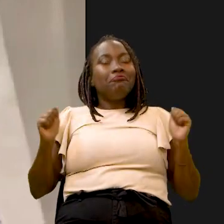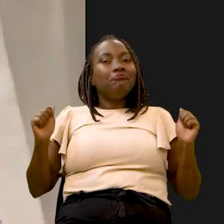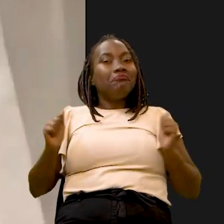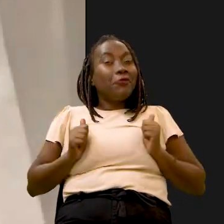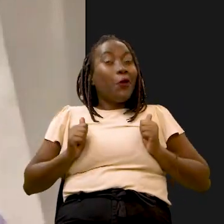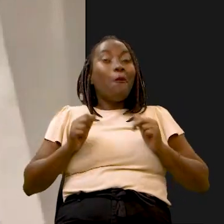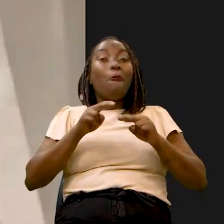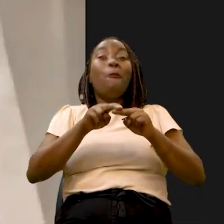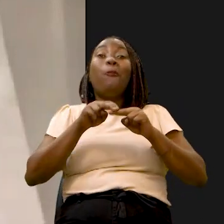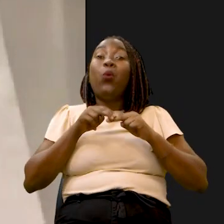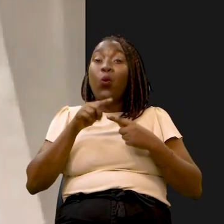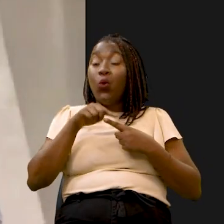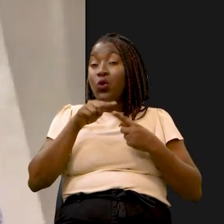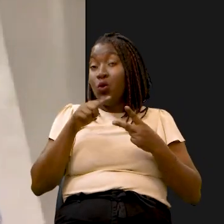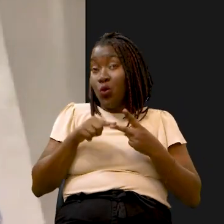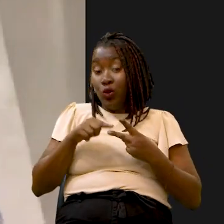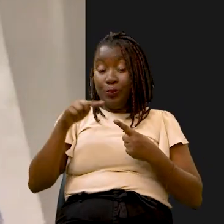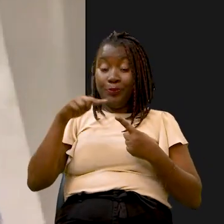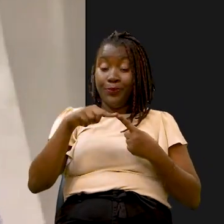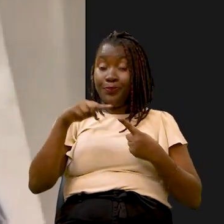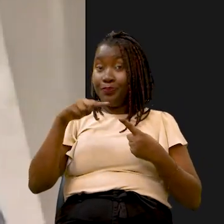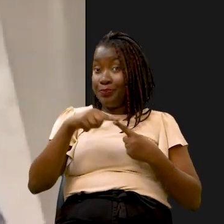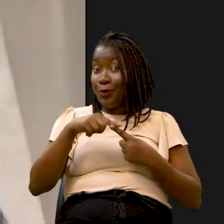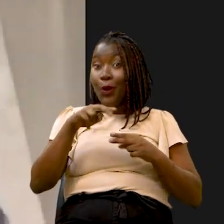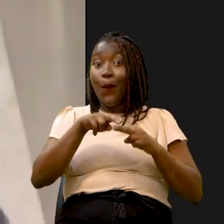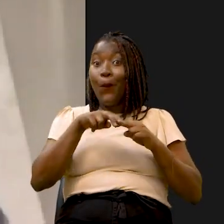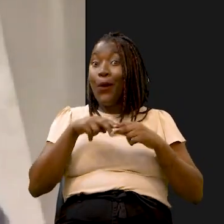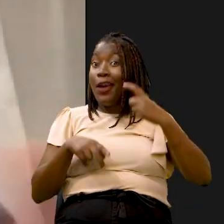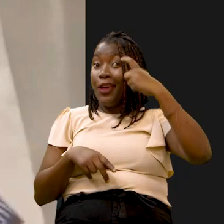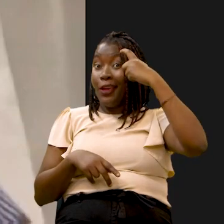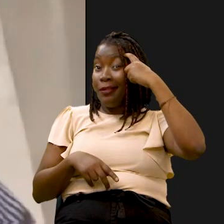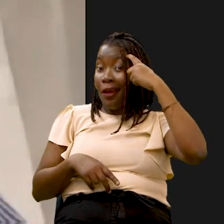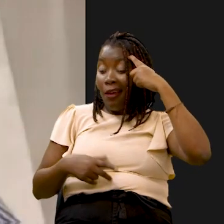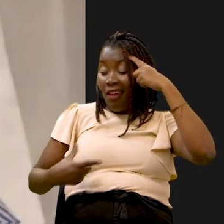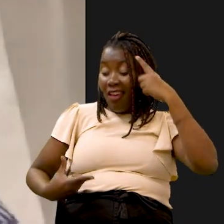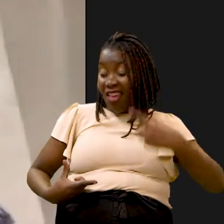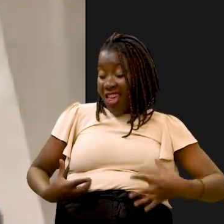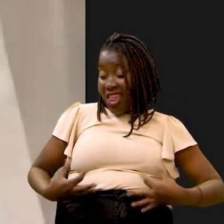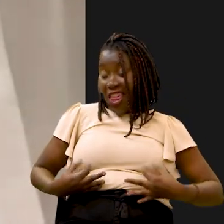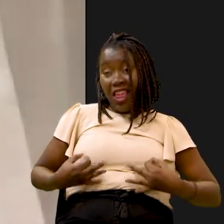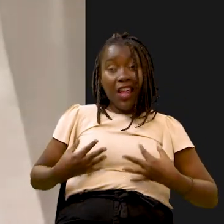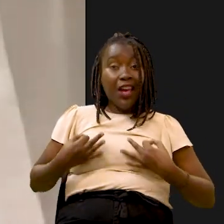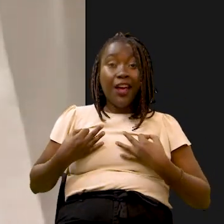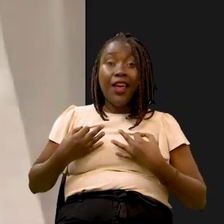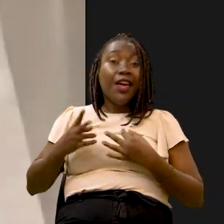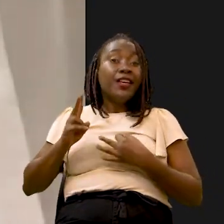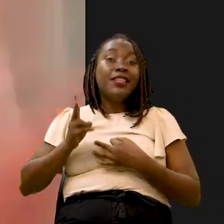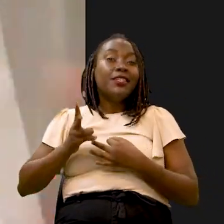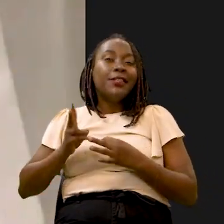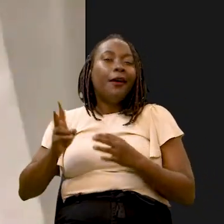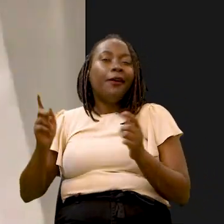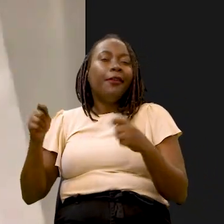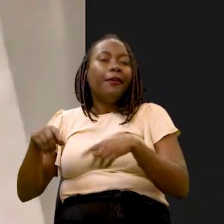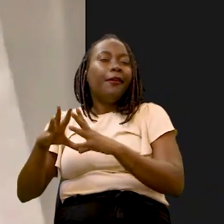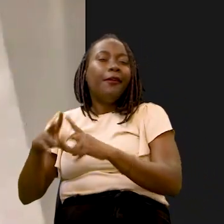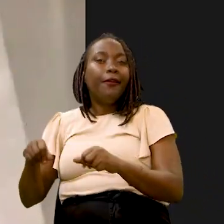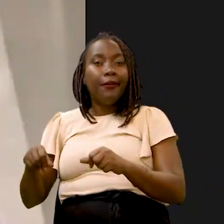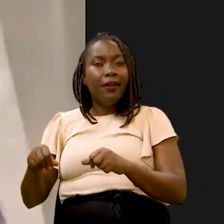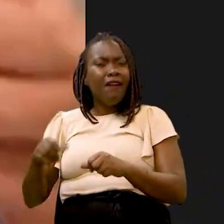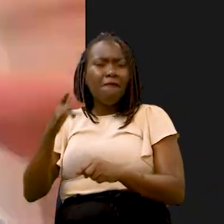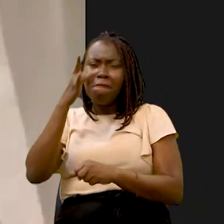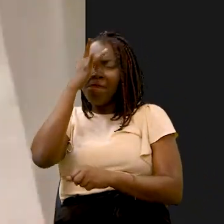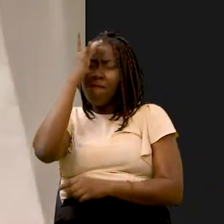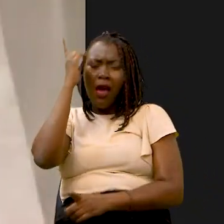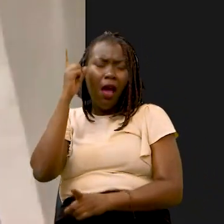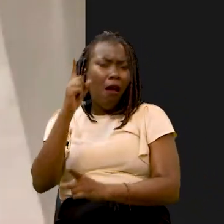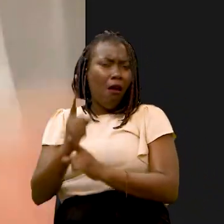segurança gerado principalmente por dois fatores. O primeiro é por essa ideia de que o câncer de pele é sempre curável.